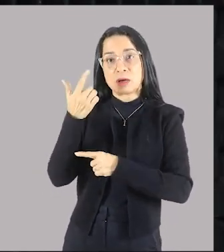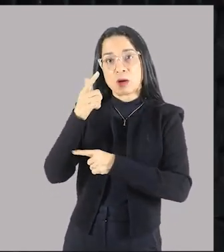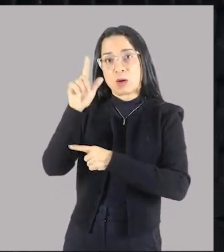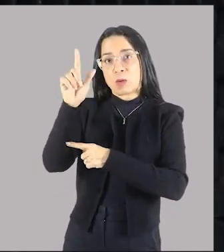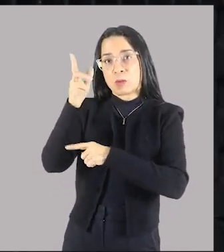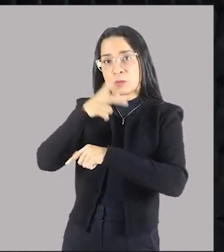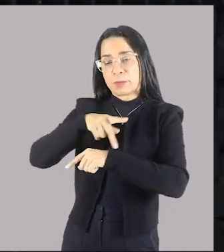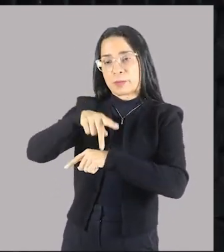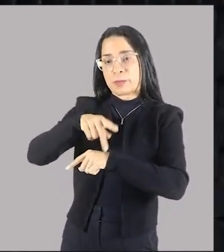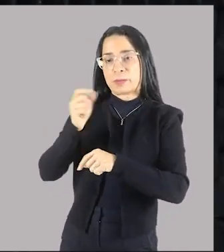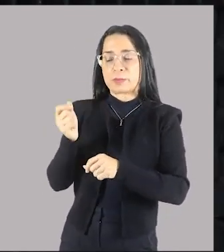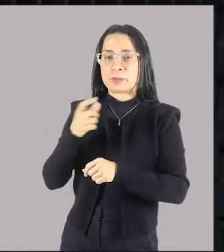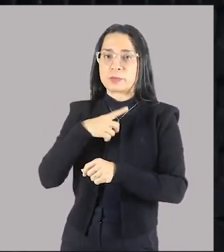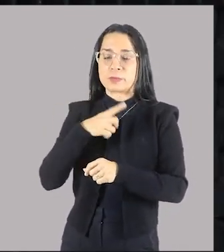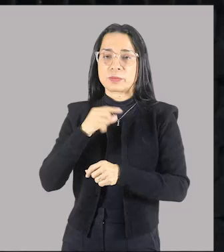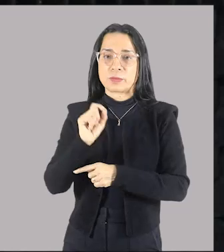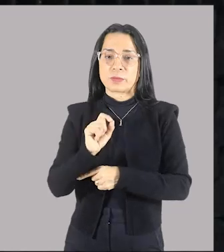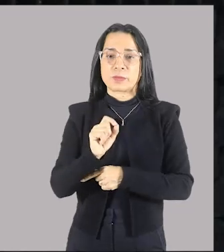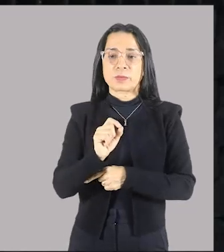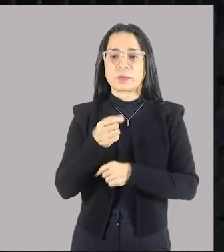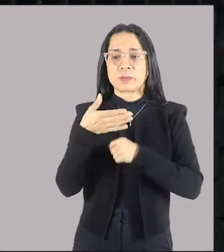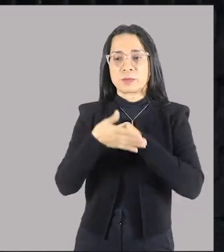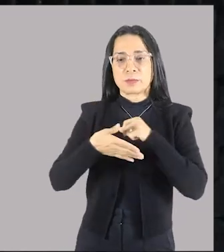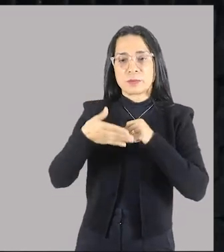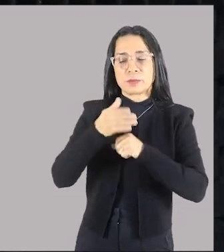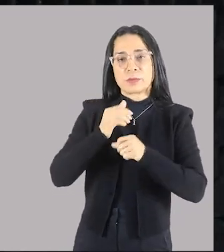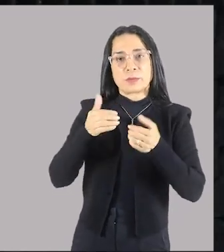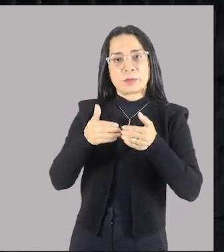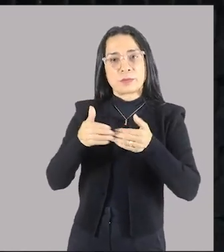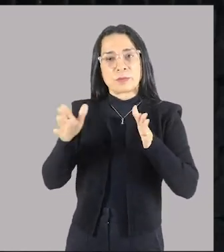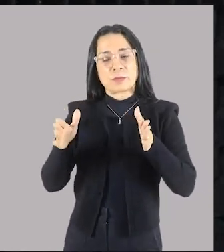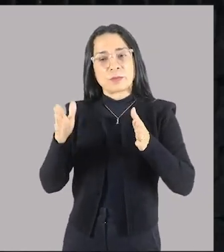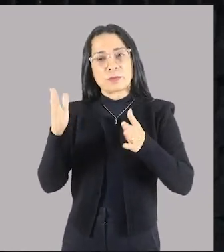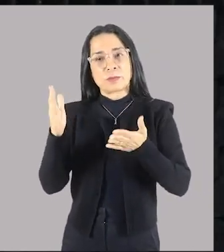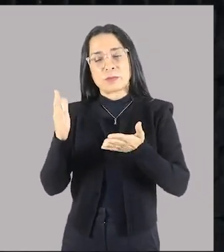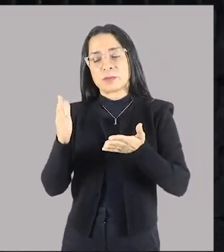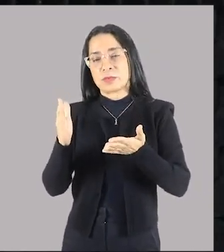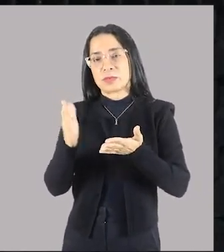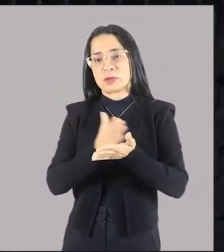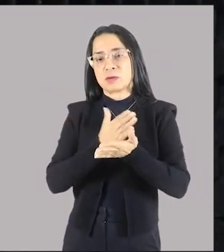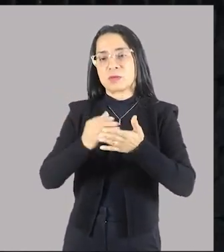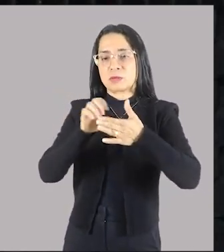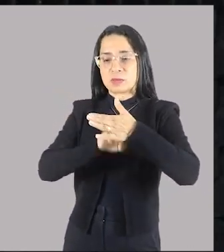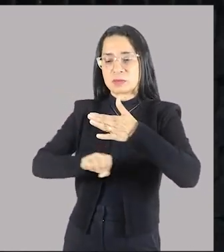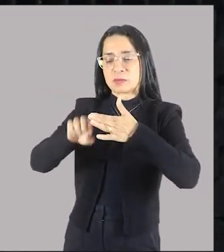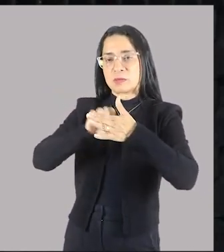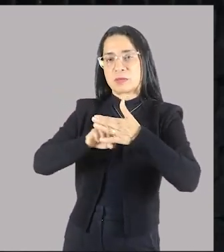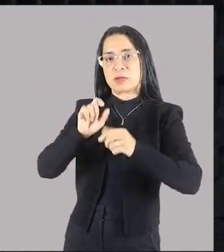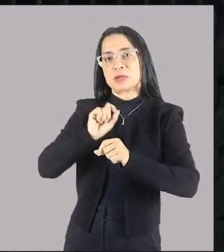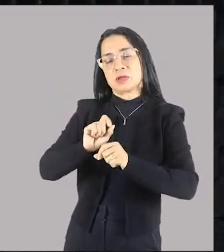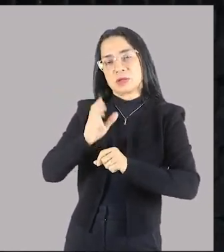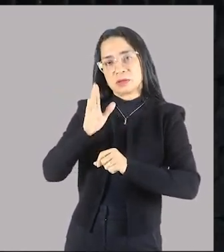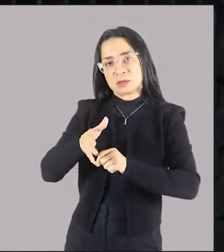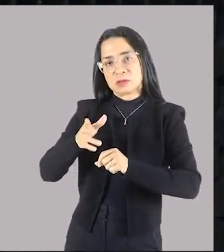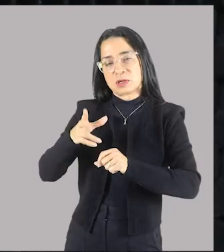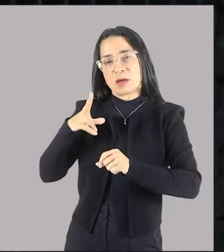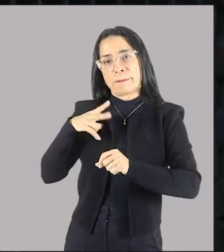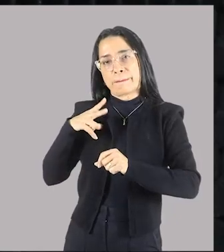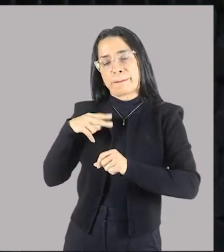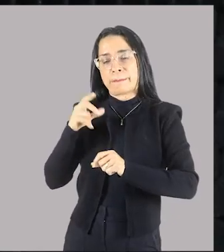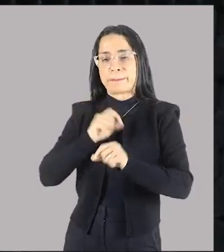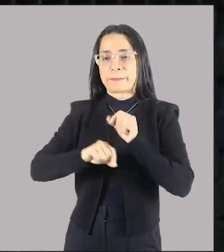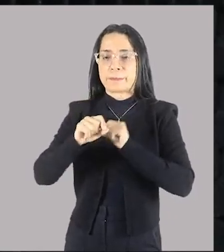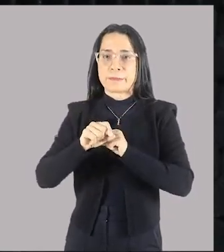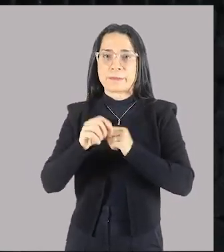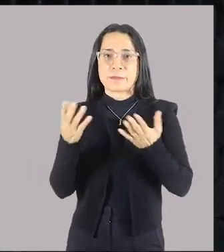teremos basicamente uma abertura e algumas estatais já sendo o quê? Privatizada. Entretanto, esse governo ele não